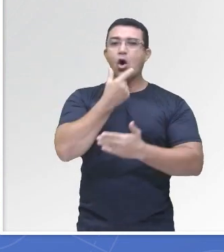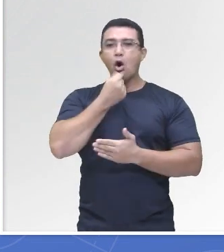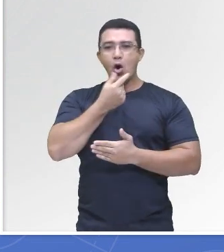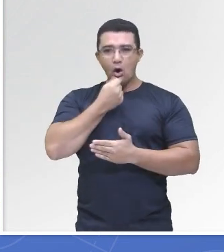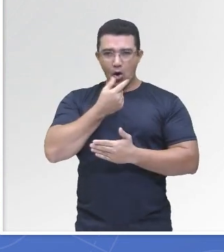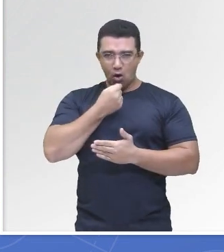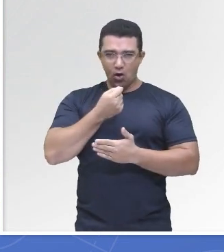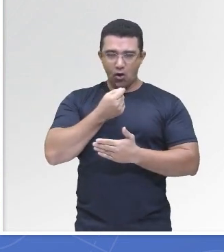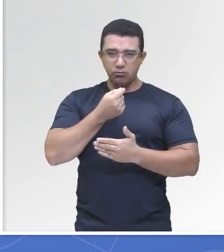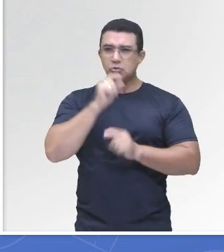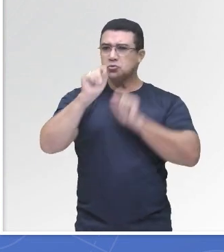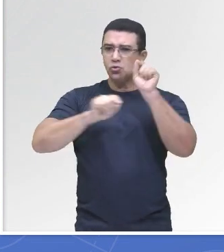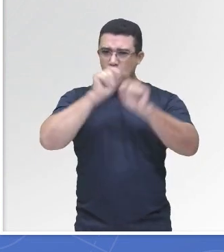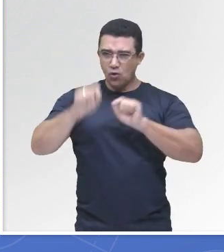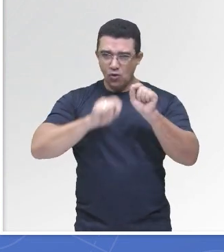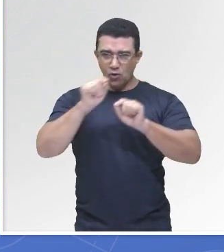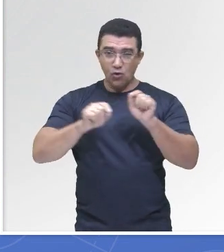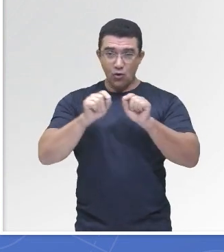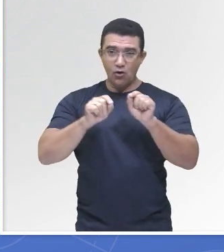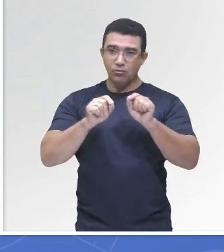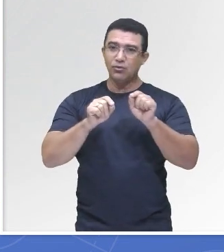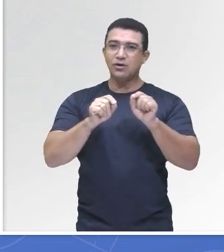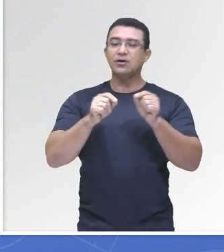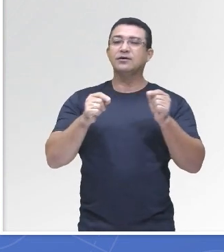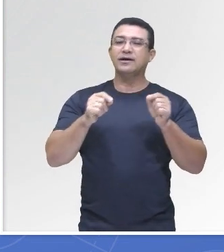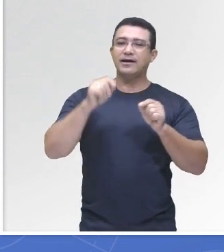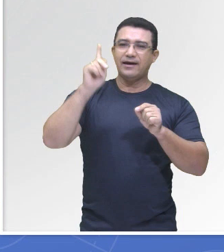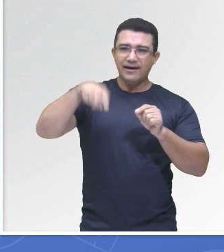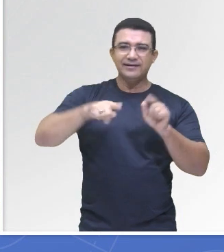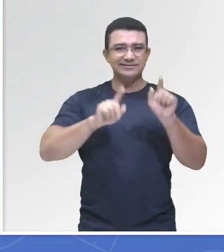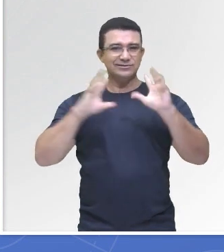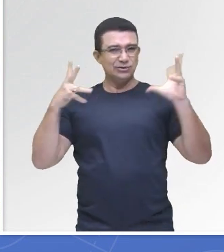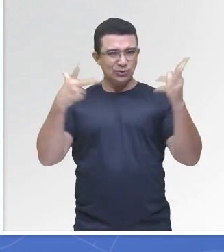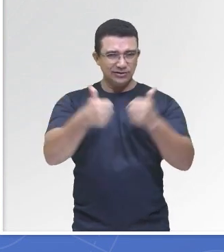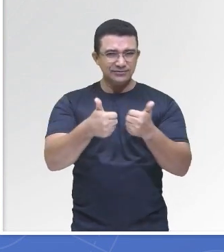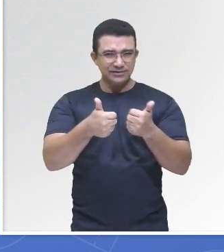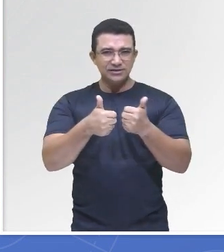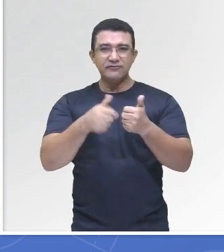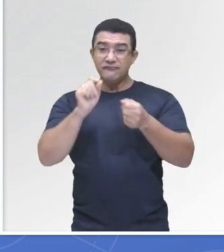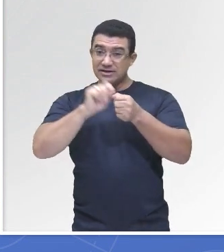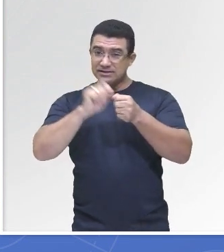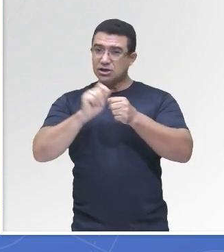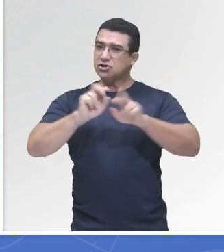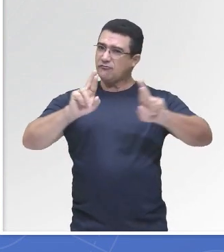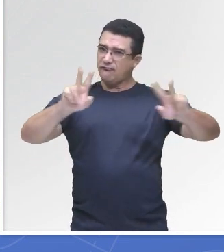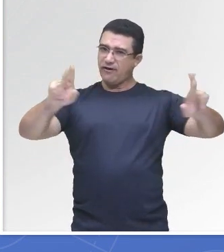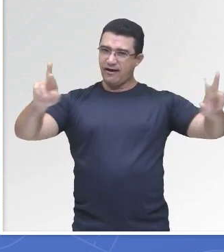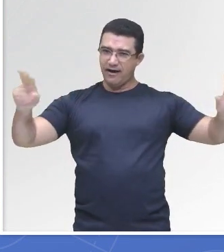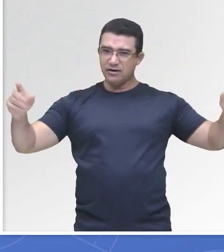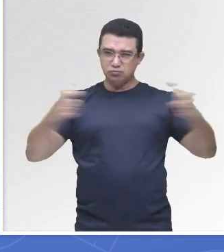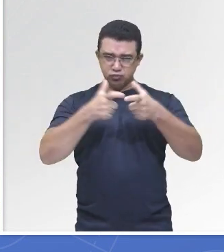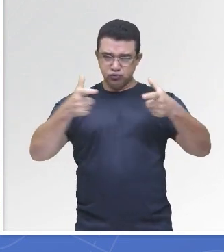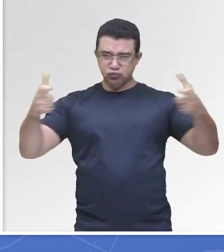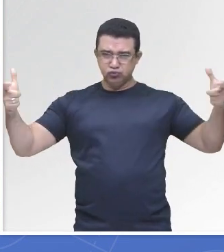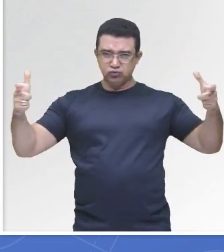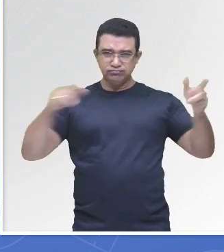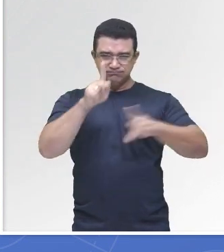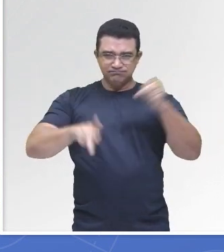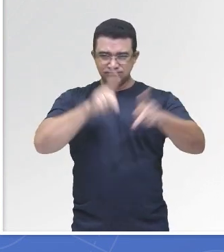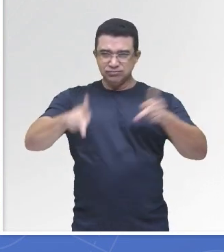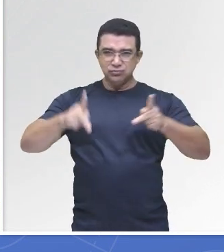vão conquistando, adquirindo características que vão fazer toda a diferença na nossa ocupação do planeta. Vamos lá